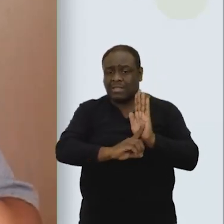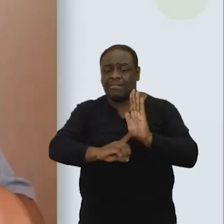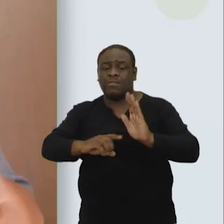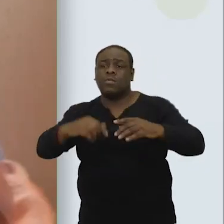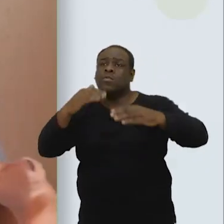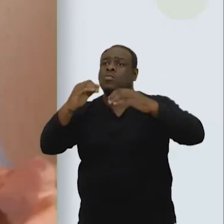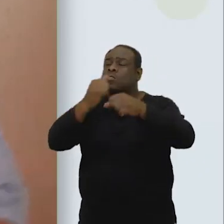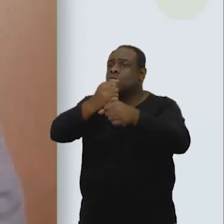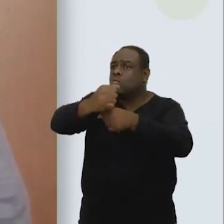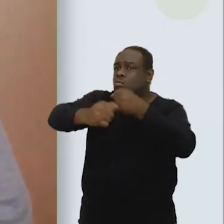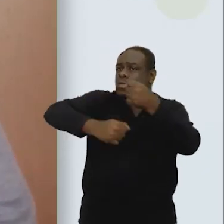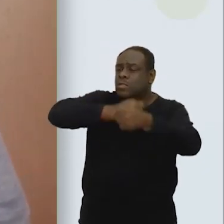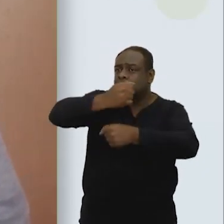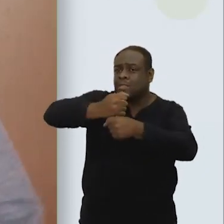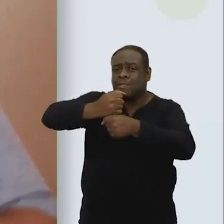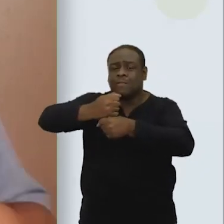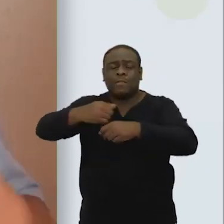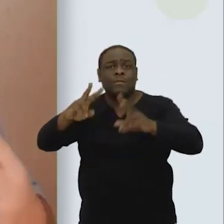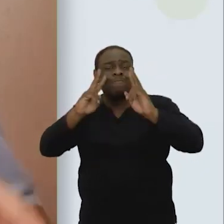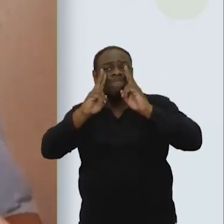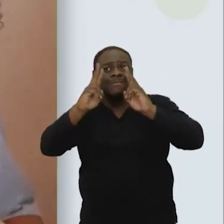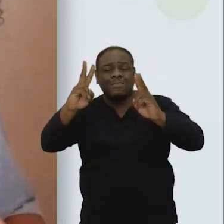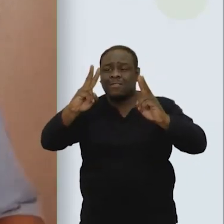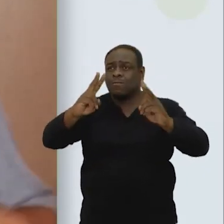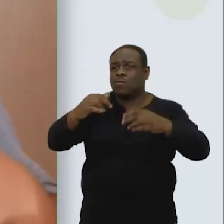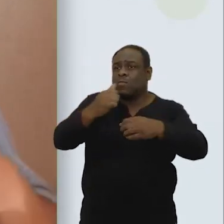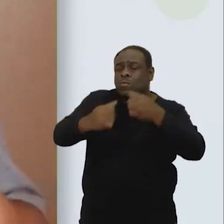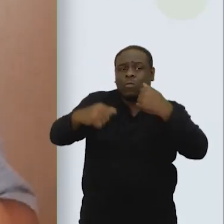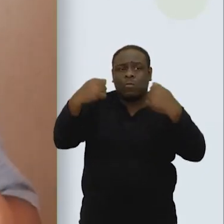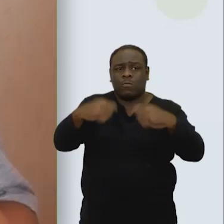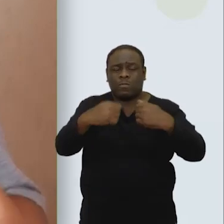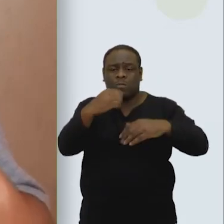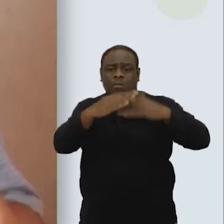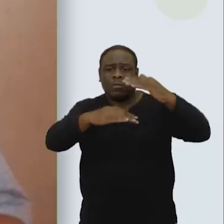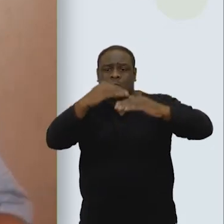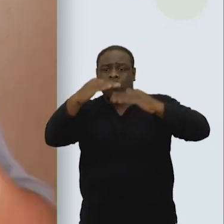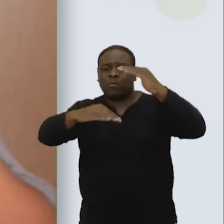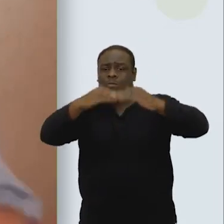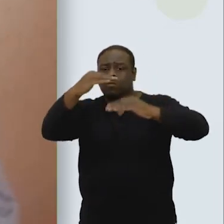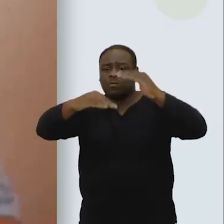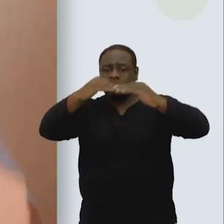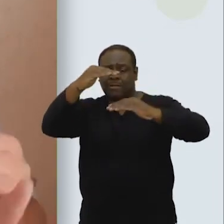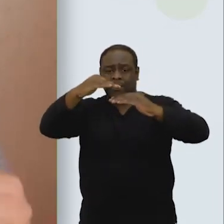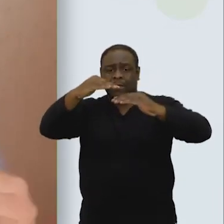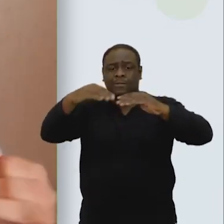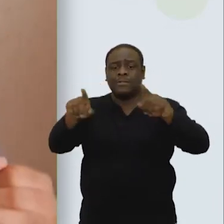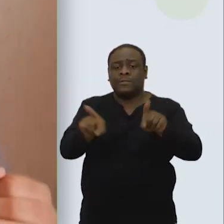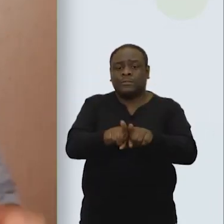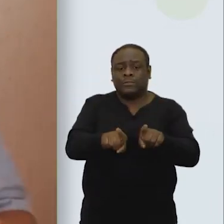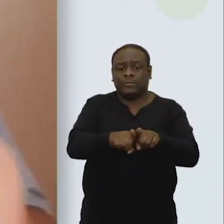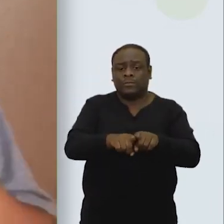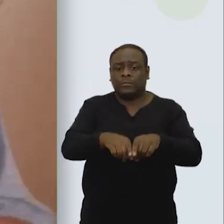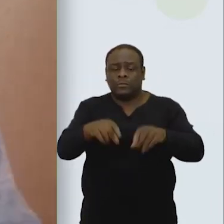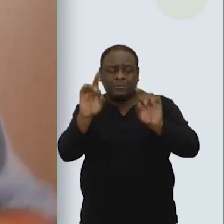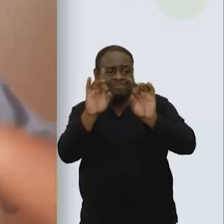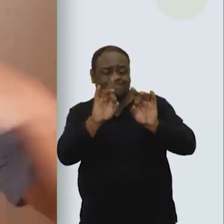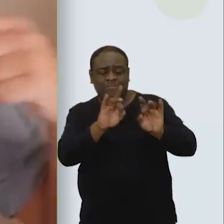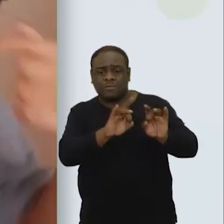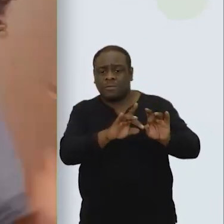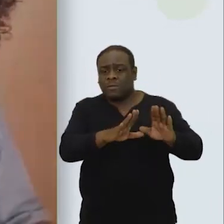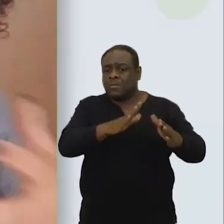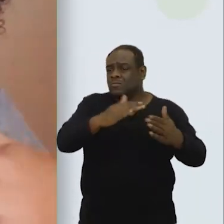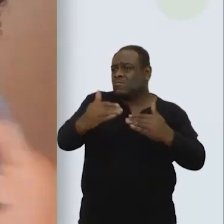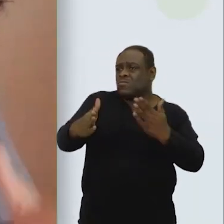passamos, sempre observar desigualdades em recursos que em extenso passa despercebido.